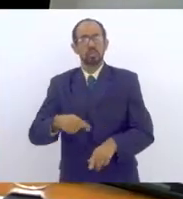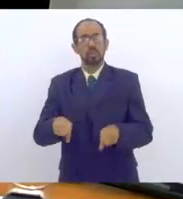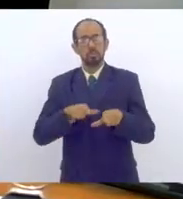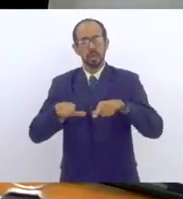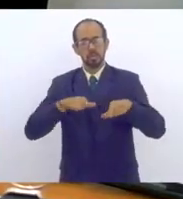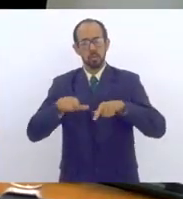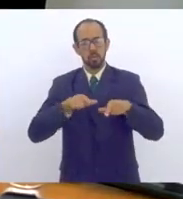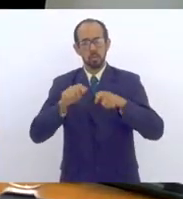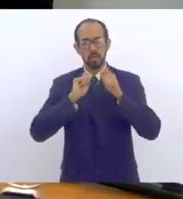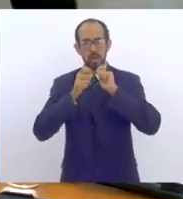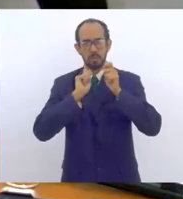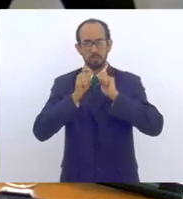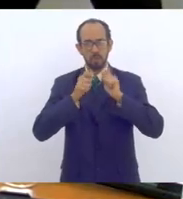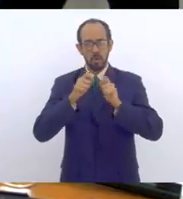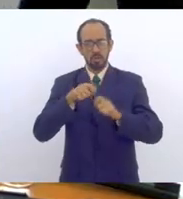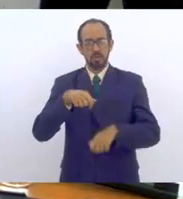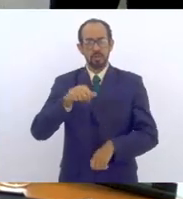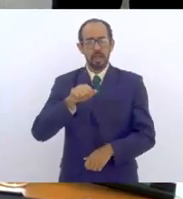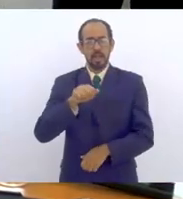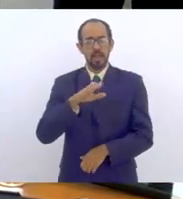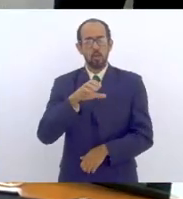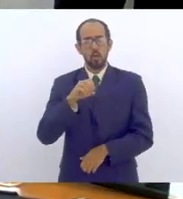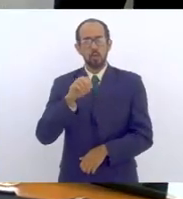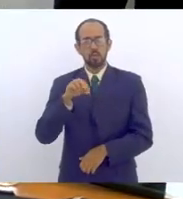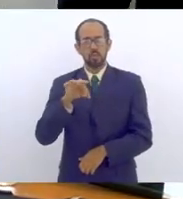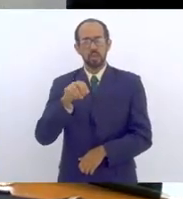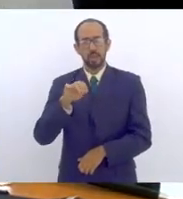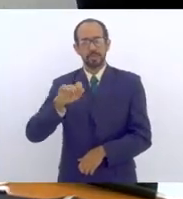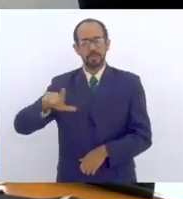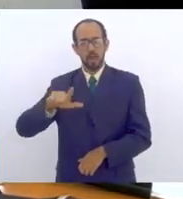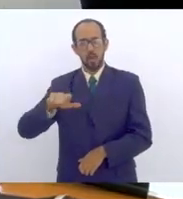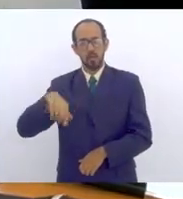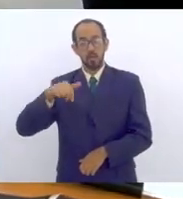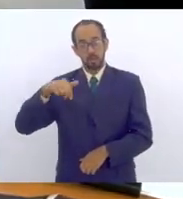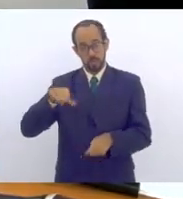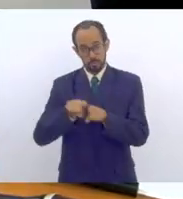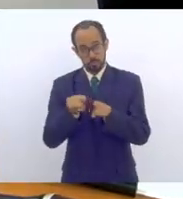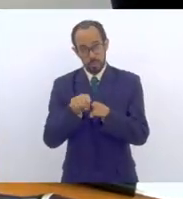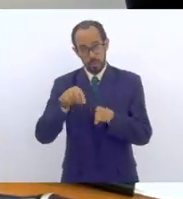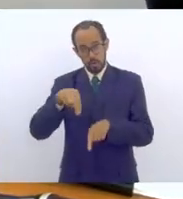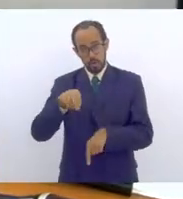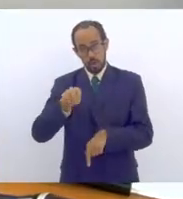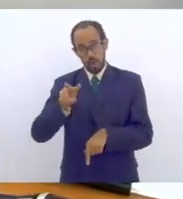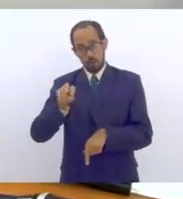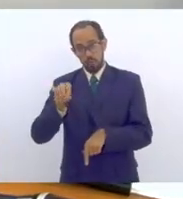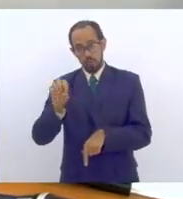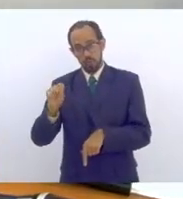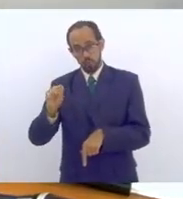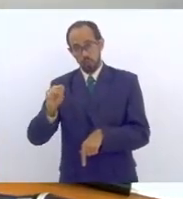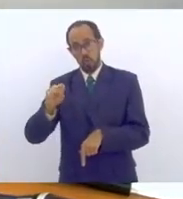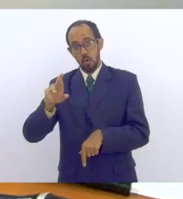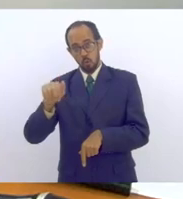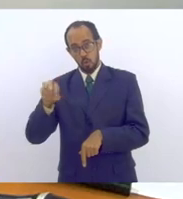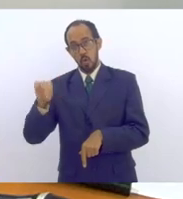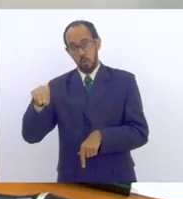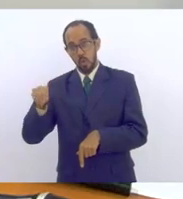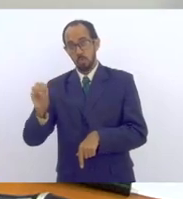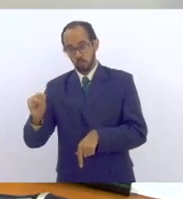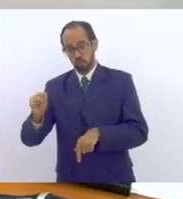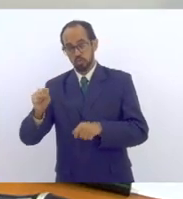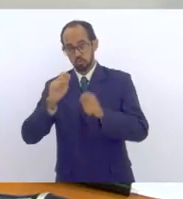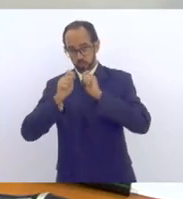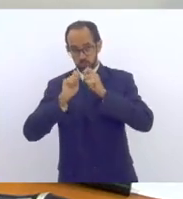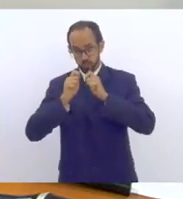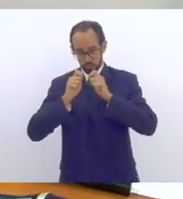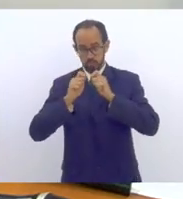Continental e Novos Rumos e o operador de imprensa na Federação de Futebol do estado do Rio de Janeiro recentemente foi